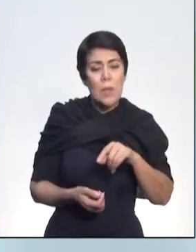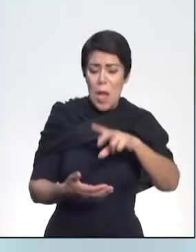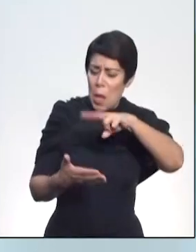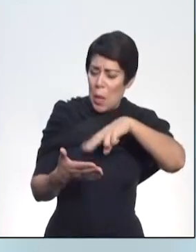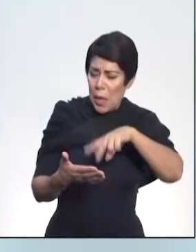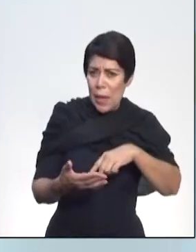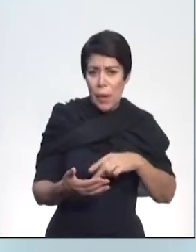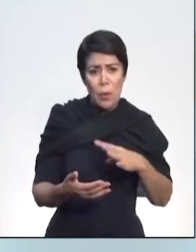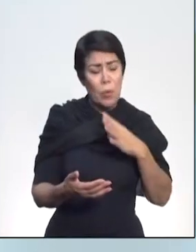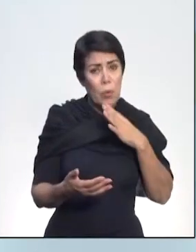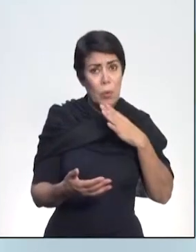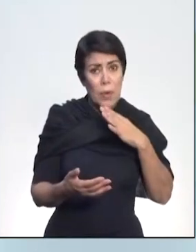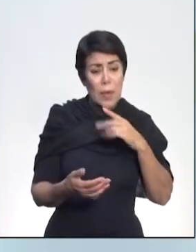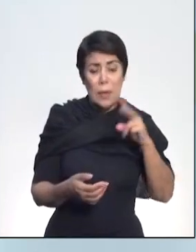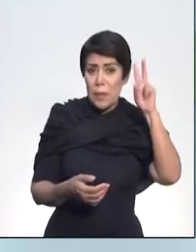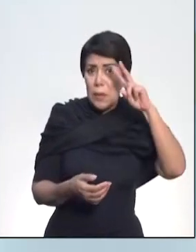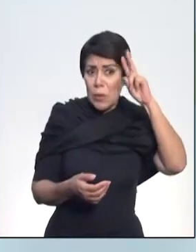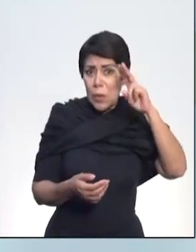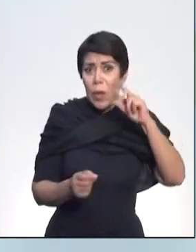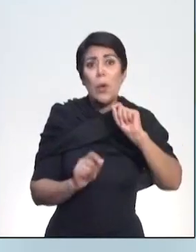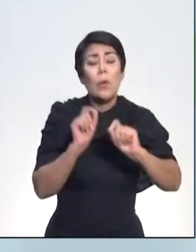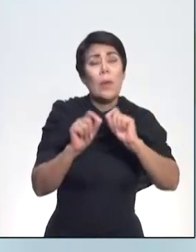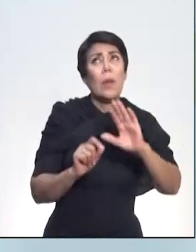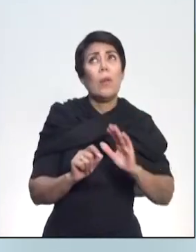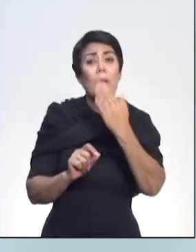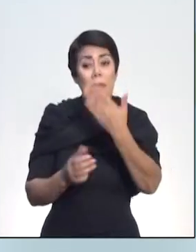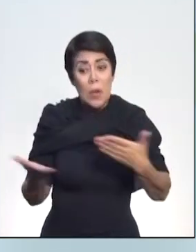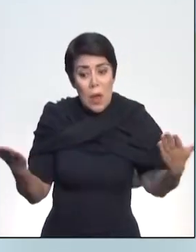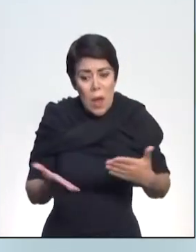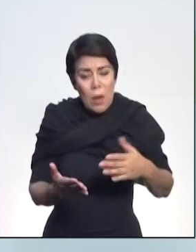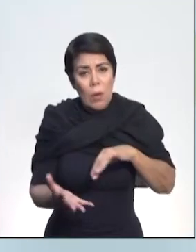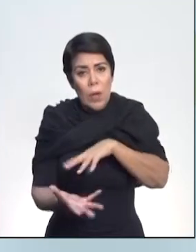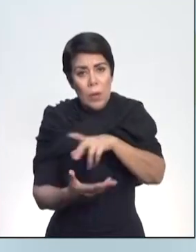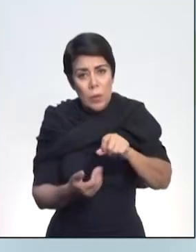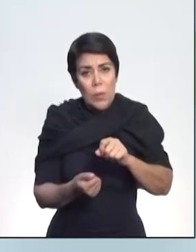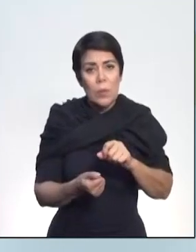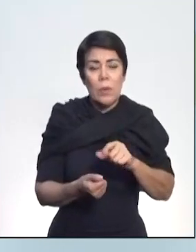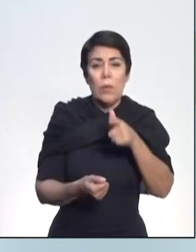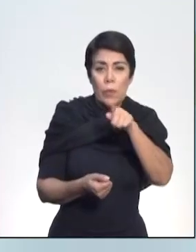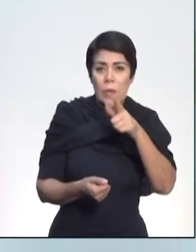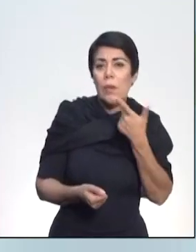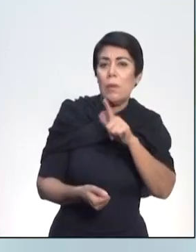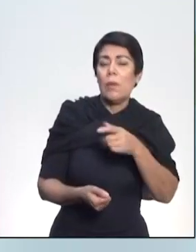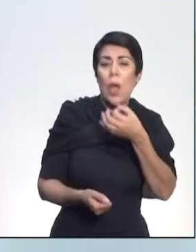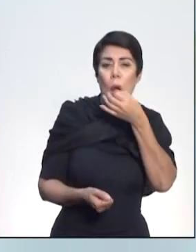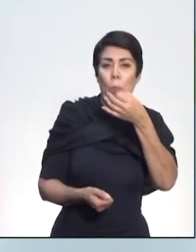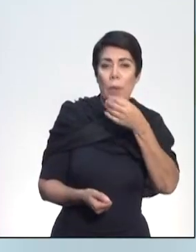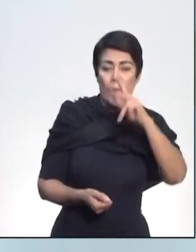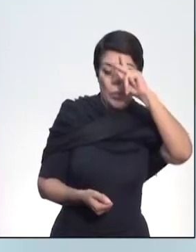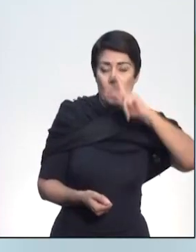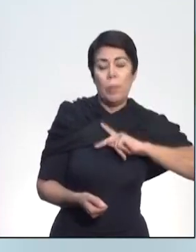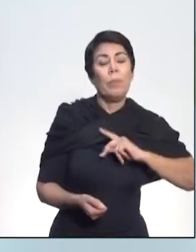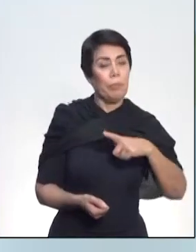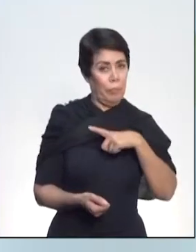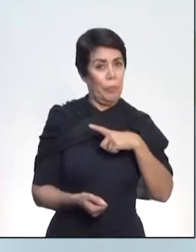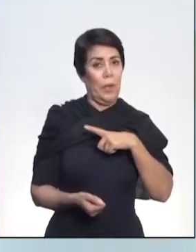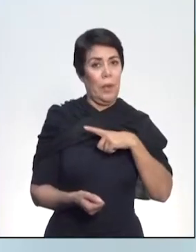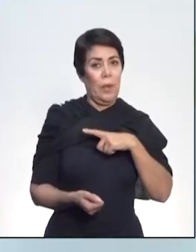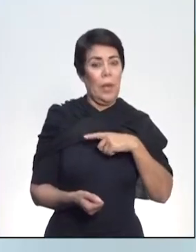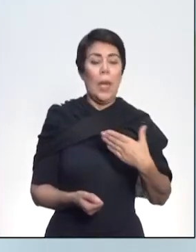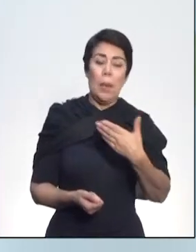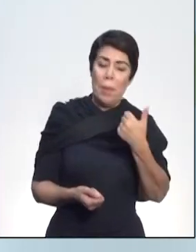leio, que eu ouço, maior vai se tornar a minha opinião, né? E melhor eu irei